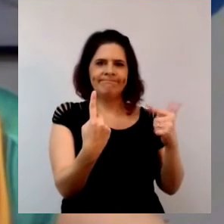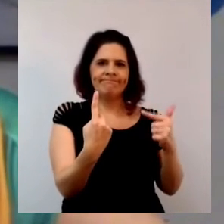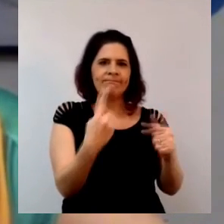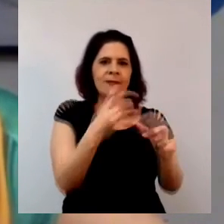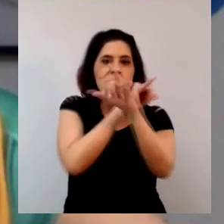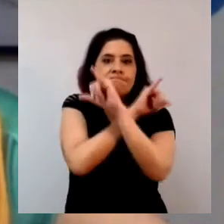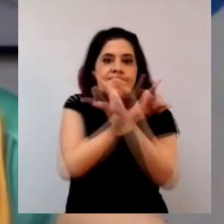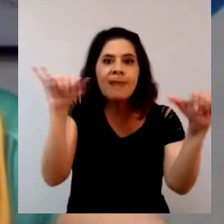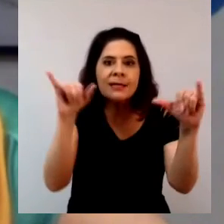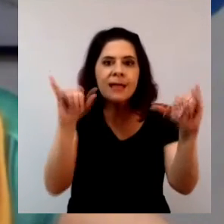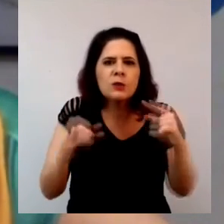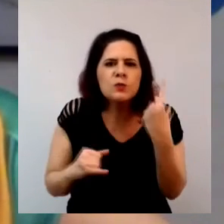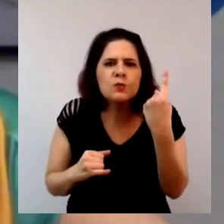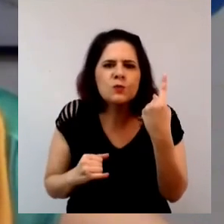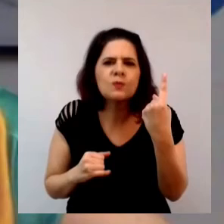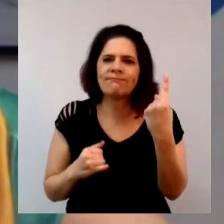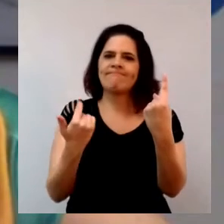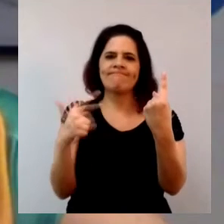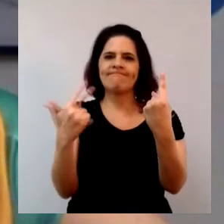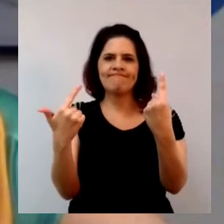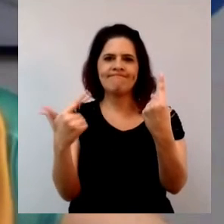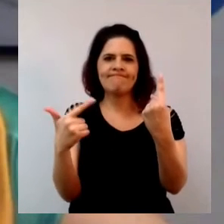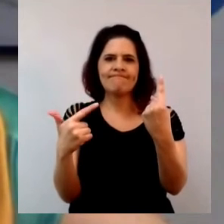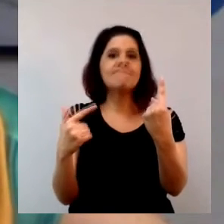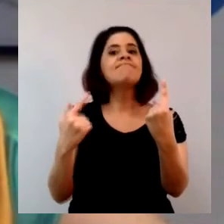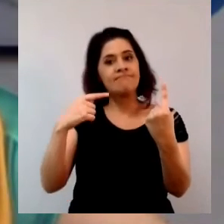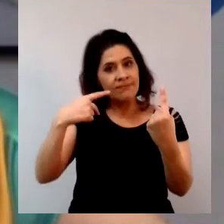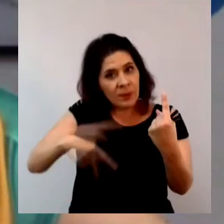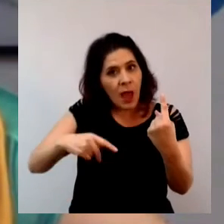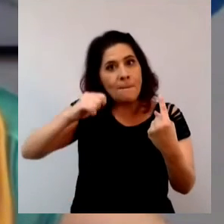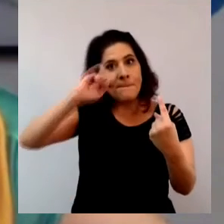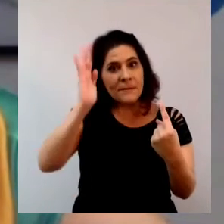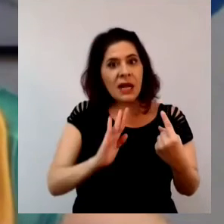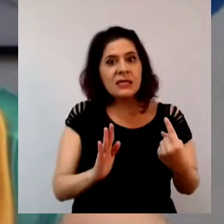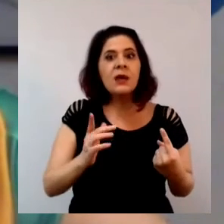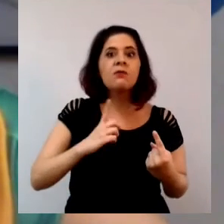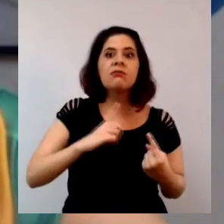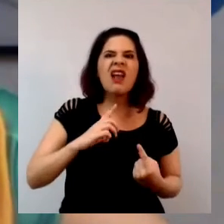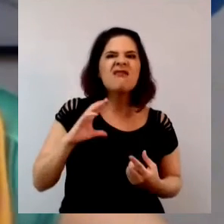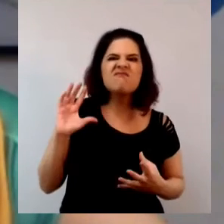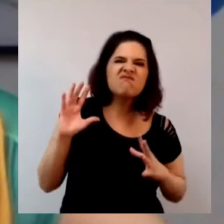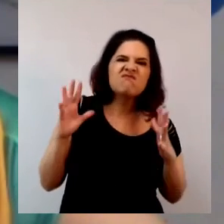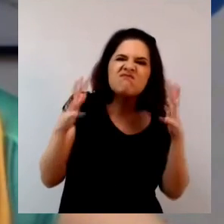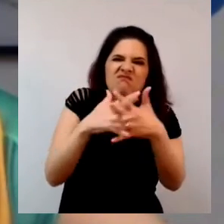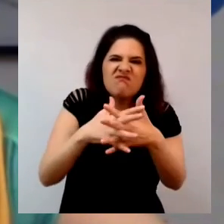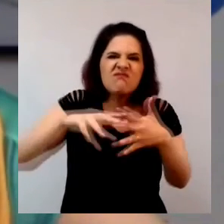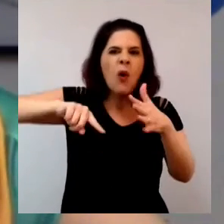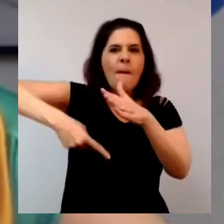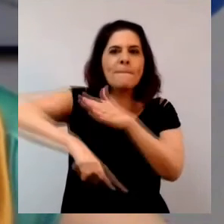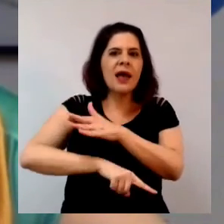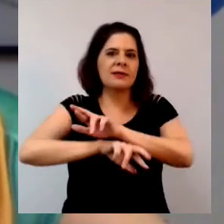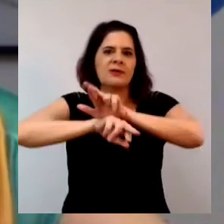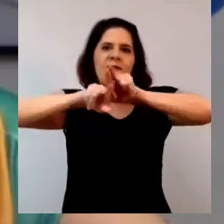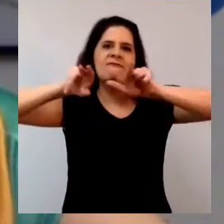de muita complexidade. Eu estava vendo o painel anterior que fala